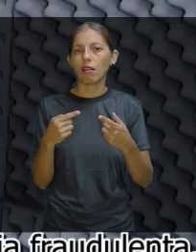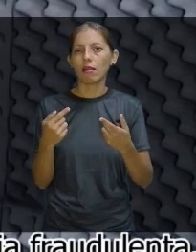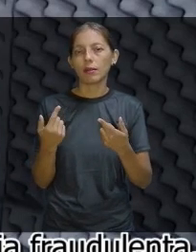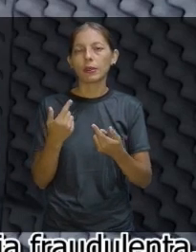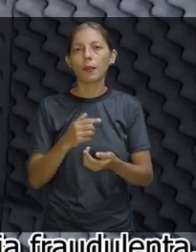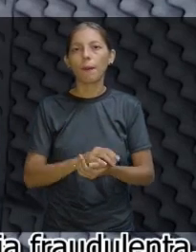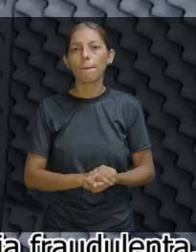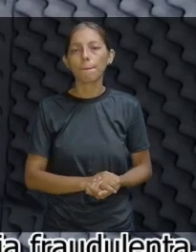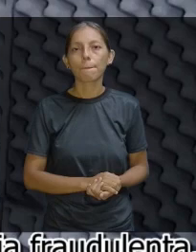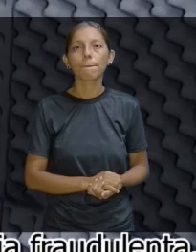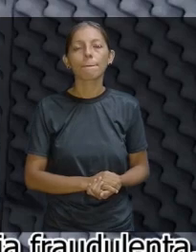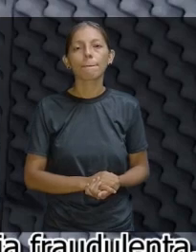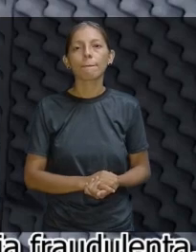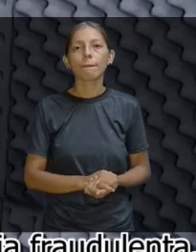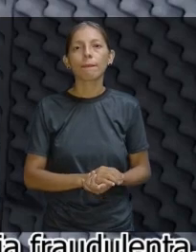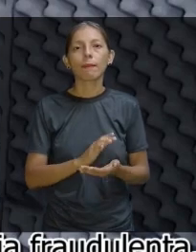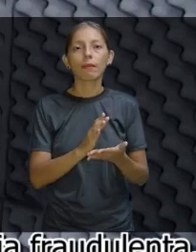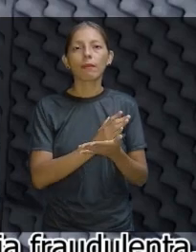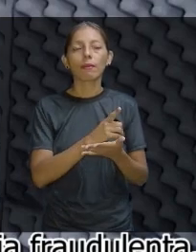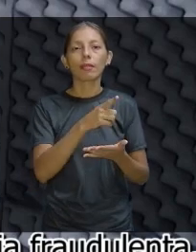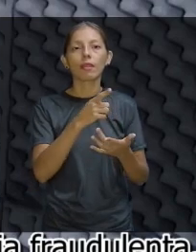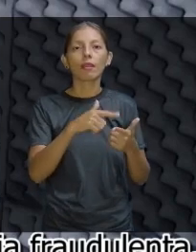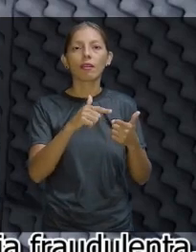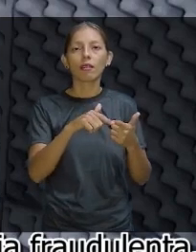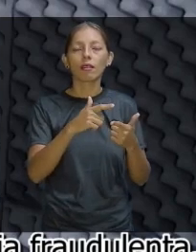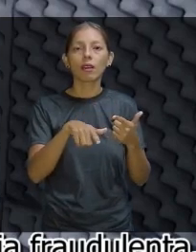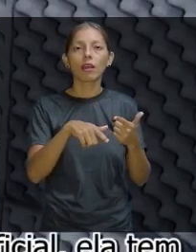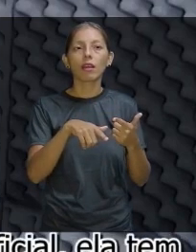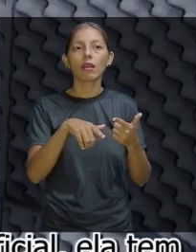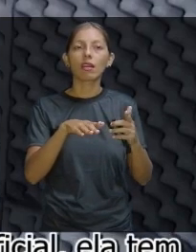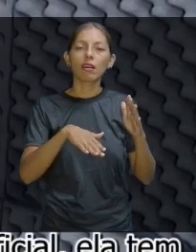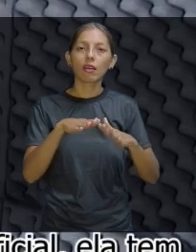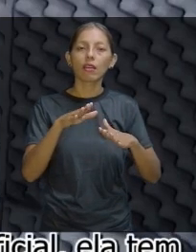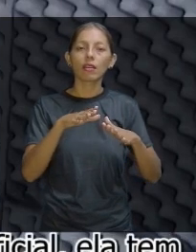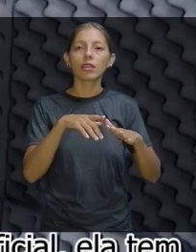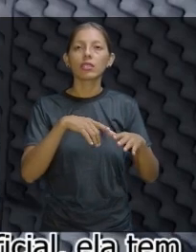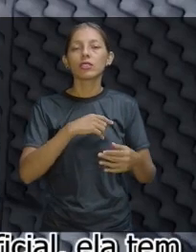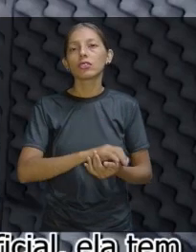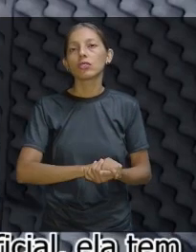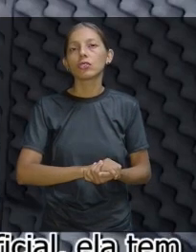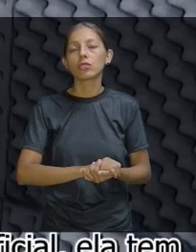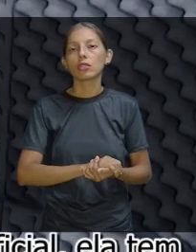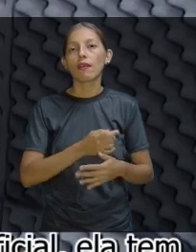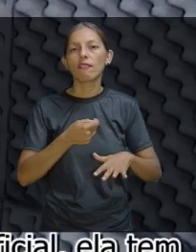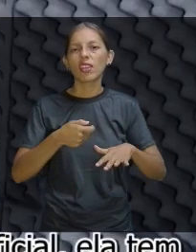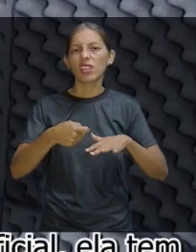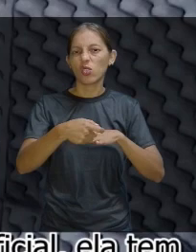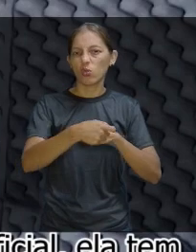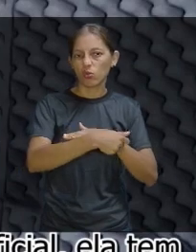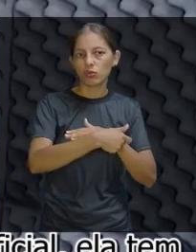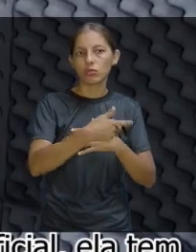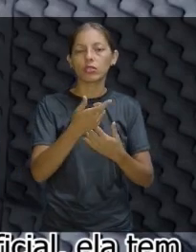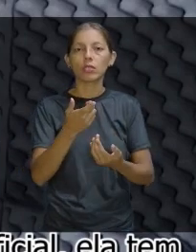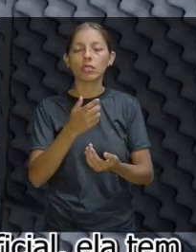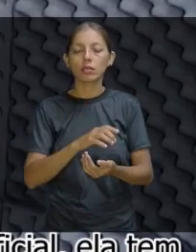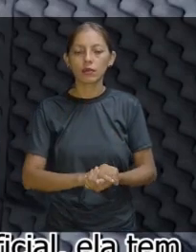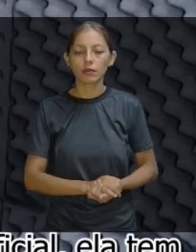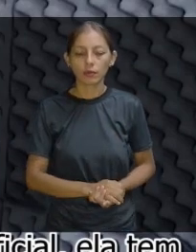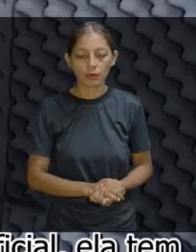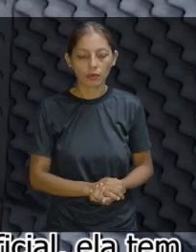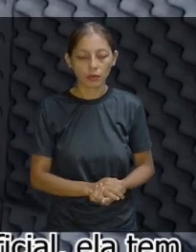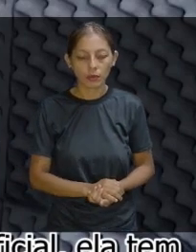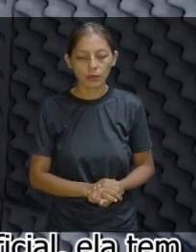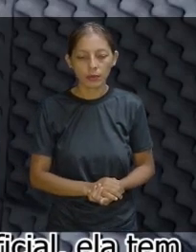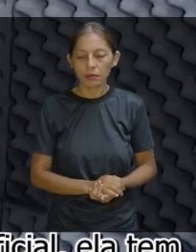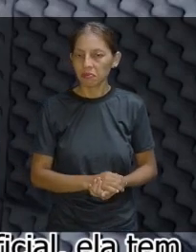big techs, digamos assim, sabendo de uma notícia fraudulenta, de uma fake news, que